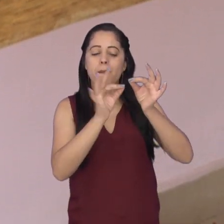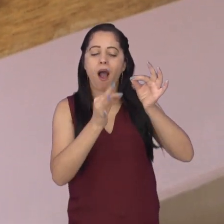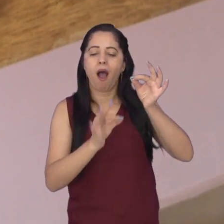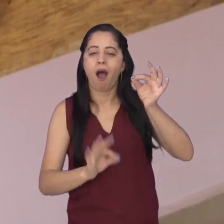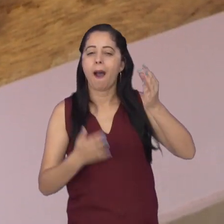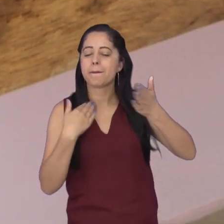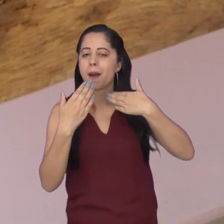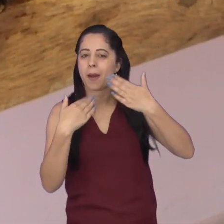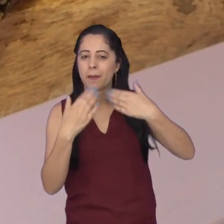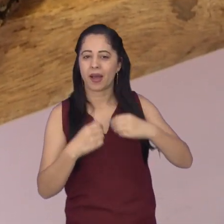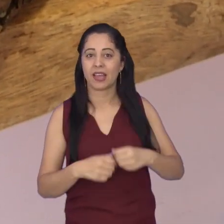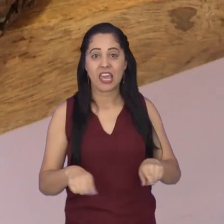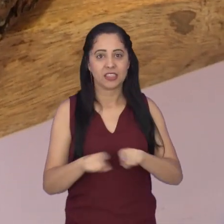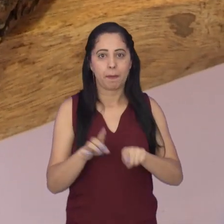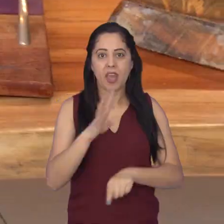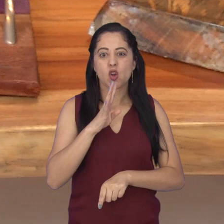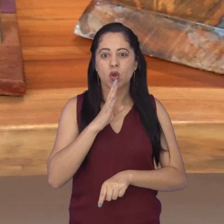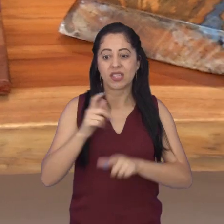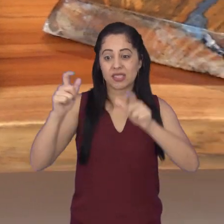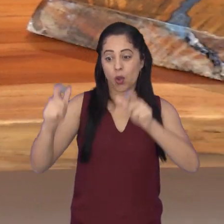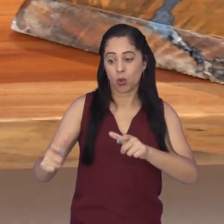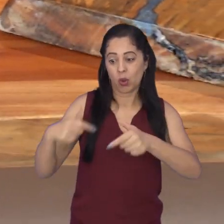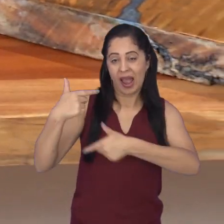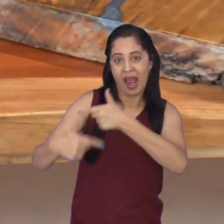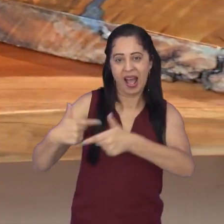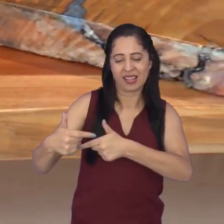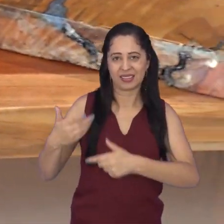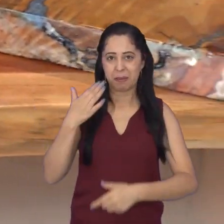pouquinho dos trabalhos na oficina.